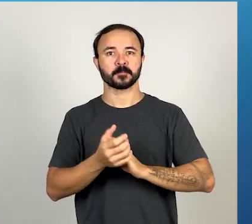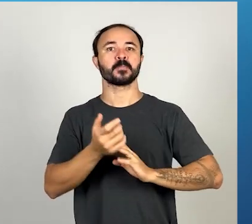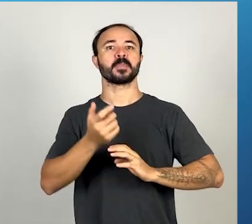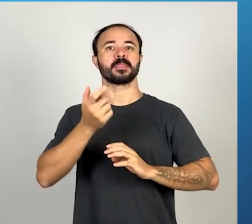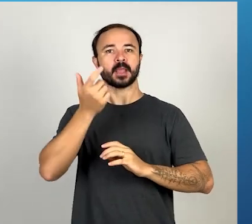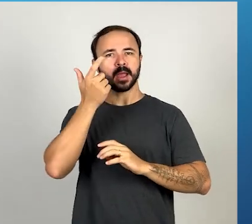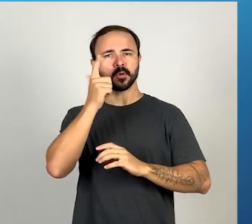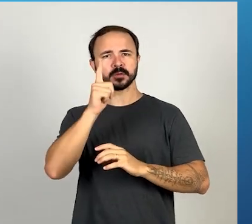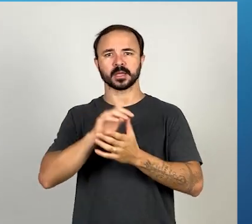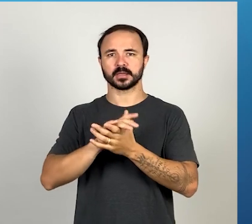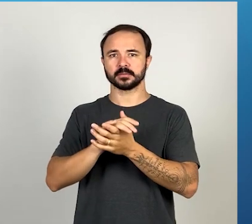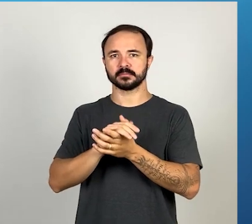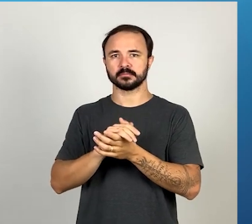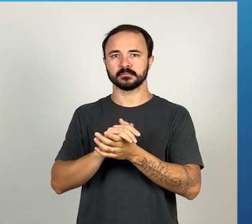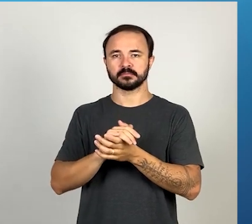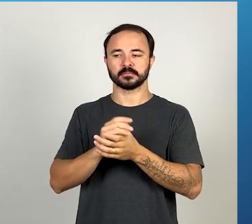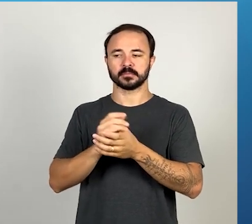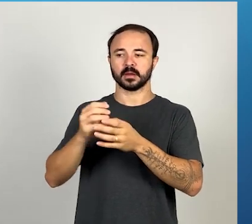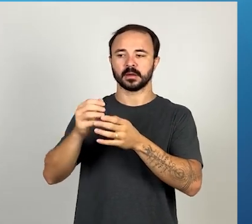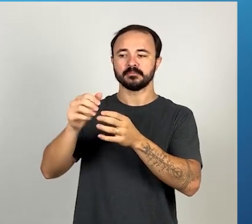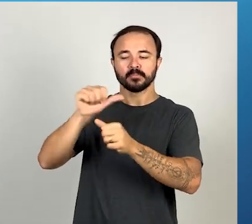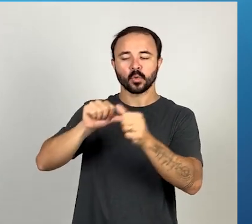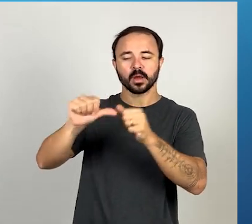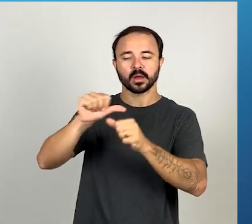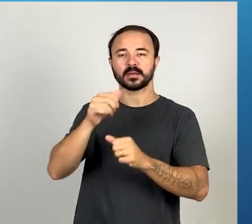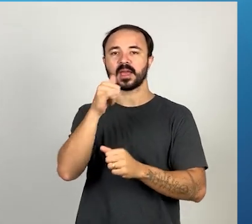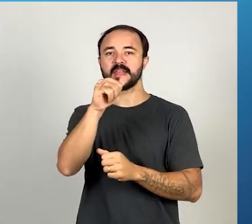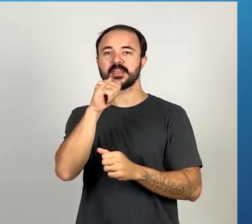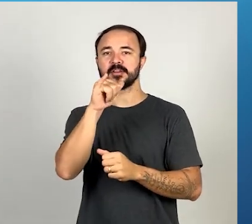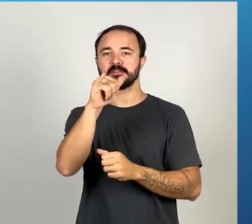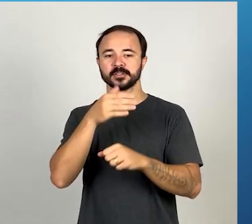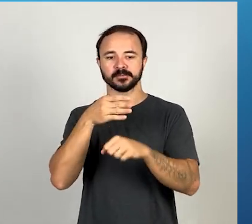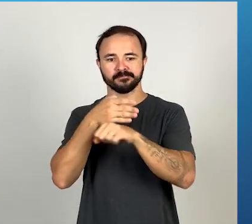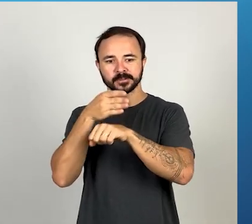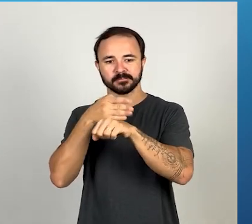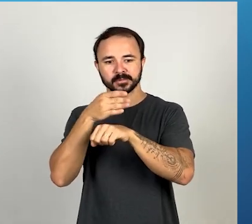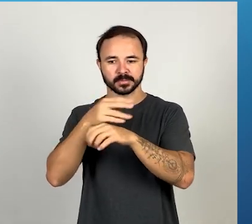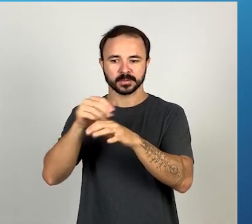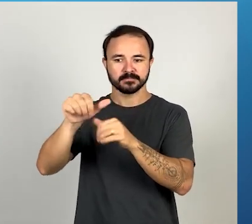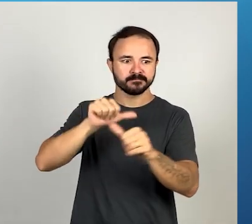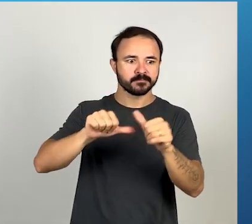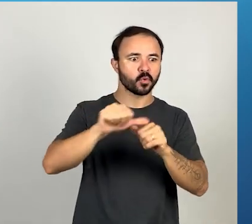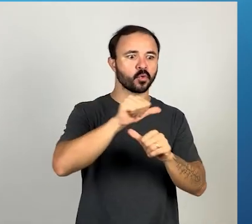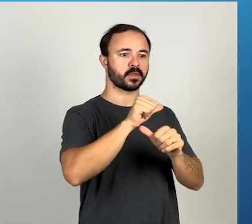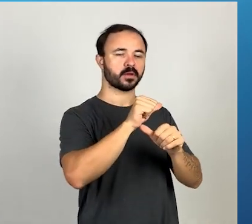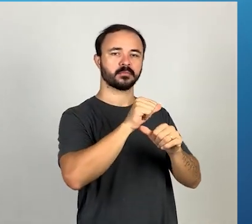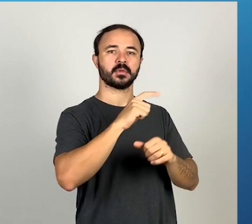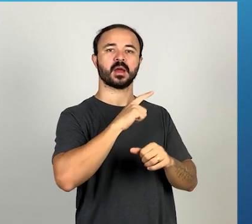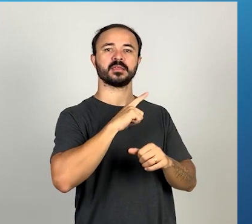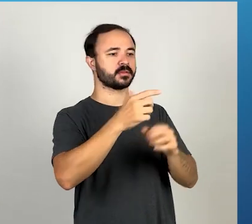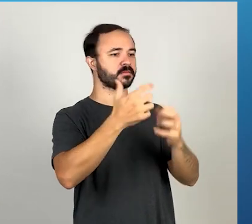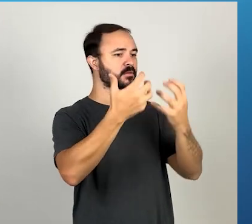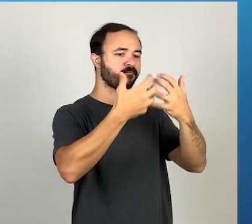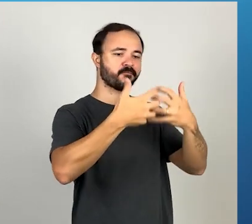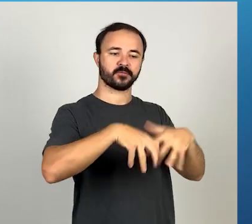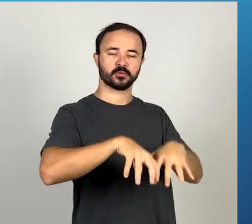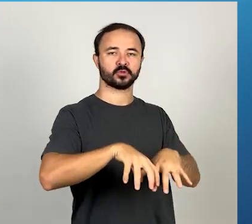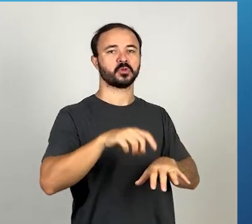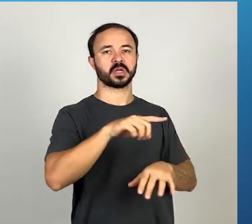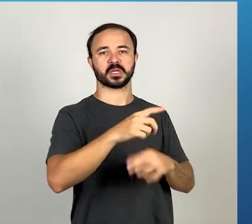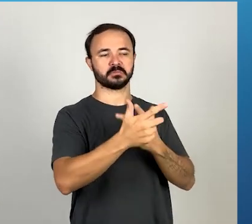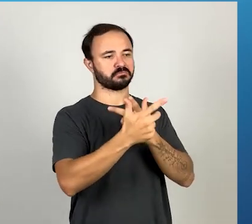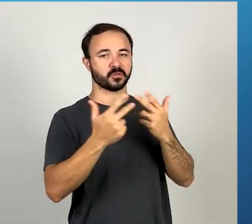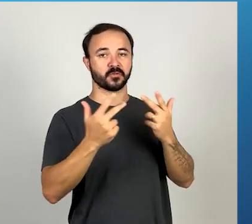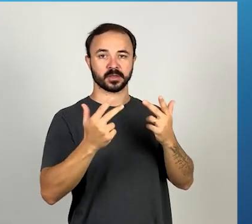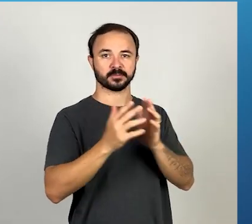a entrada de energia e transformar isso em dados. E esses dados vão ser calculados pelo processamento, que